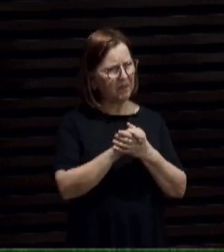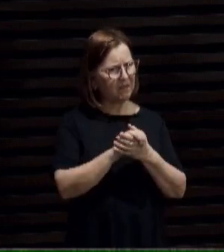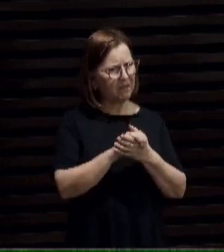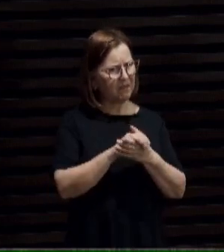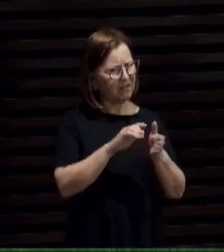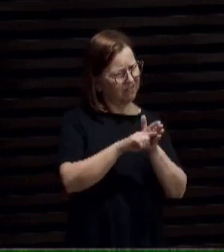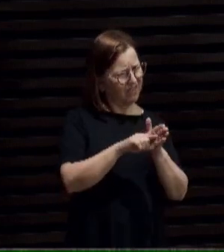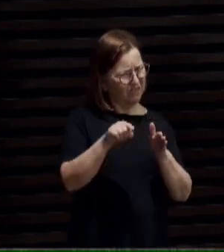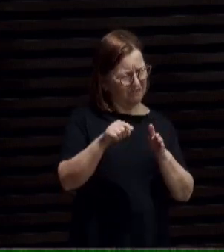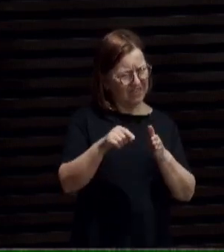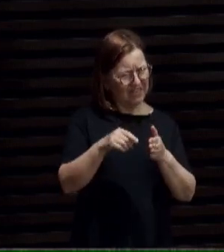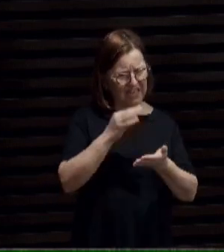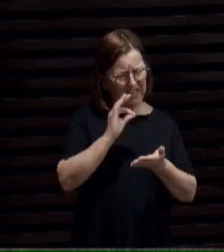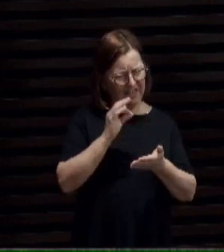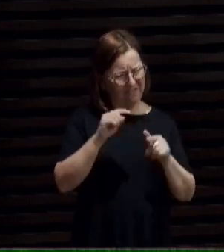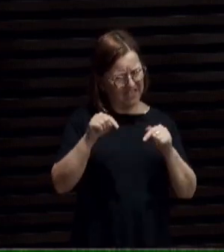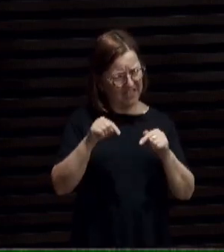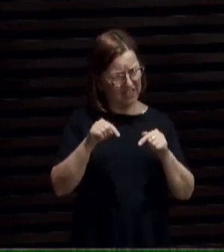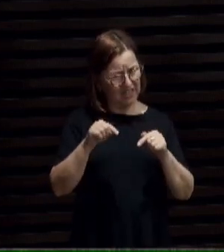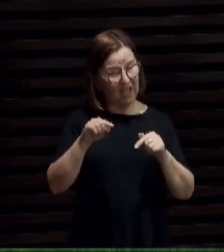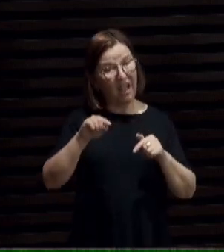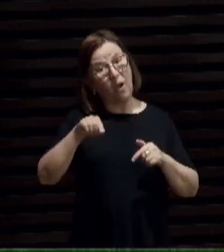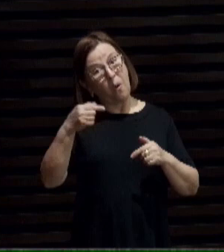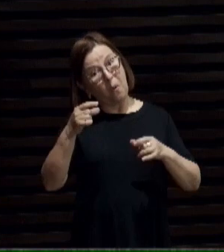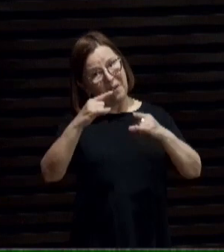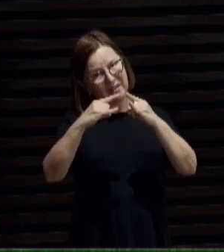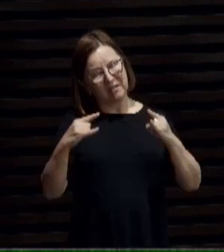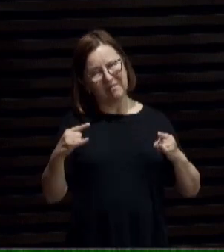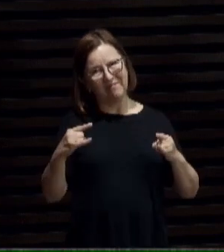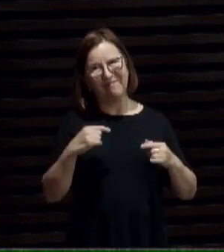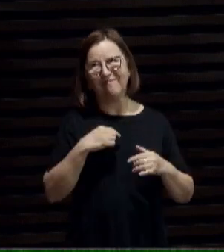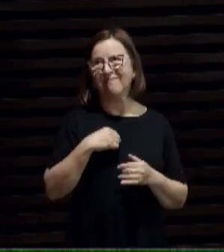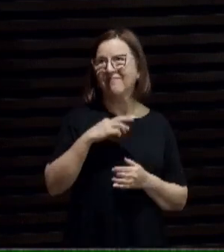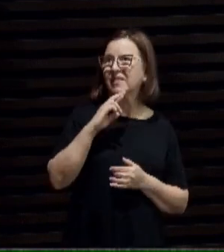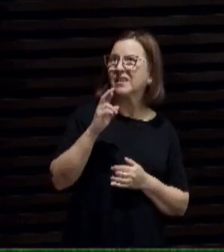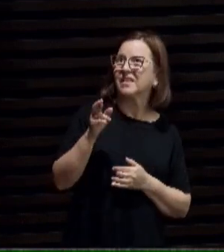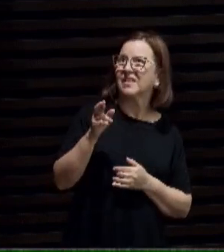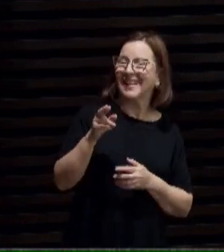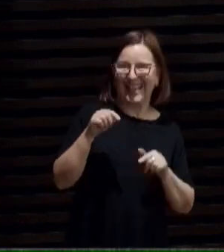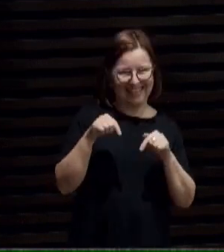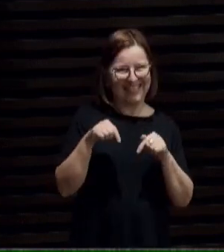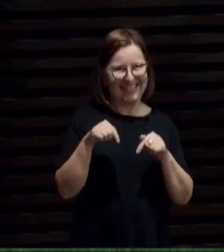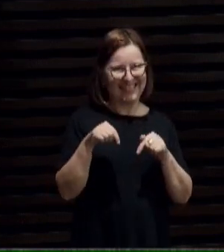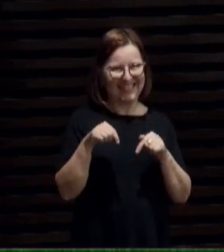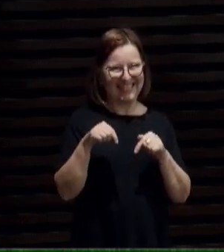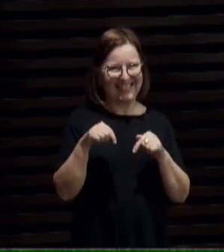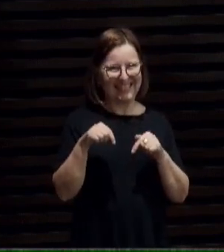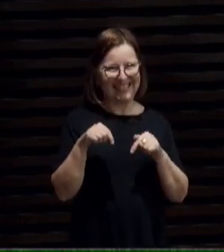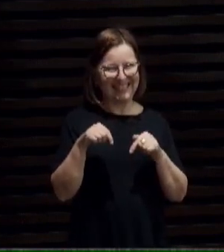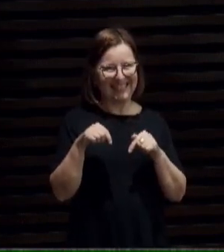tomar café aqui ou vai tomar café lá? E eu disse: eu vou ficar aqui.